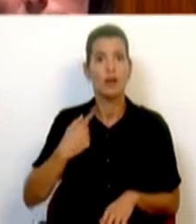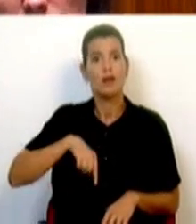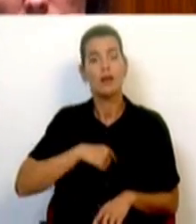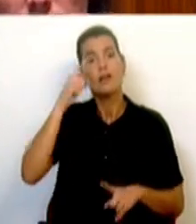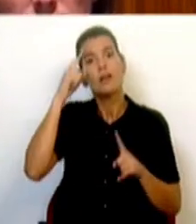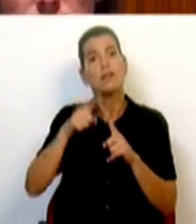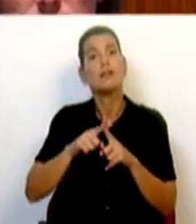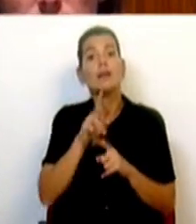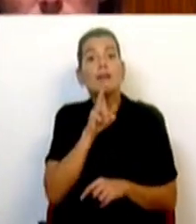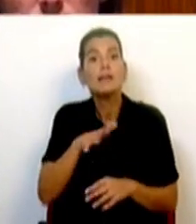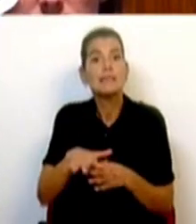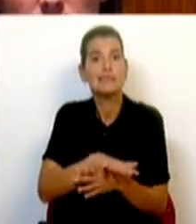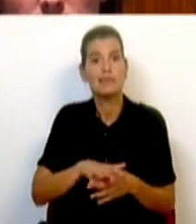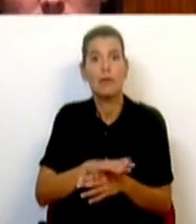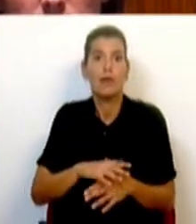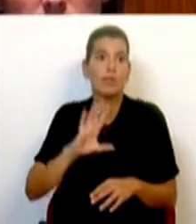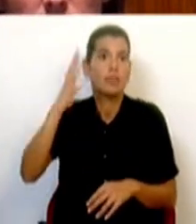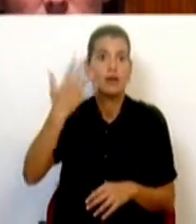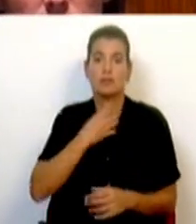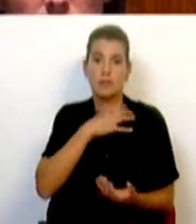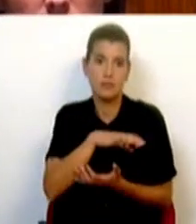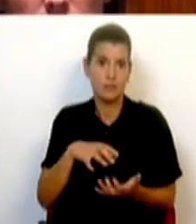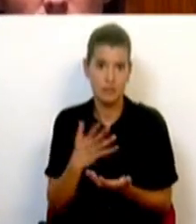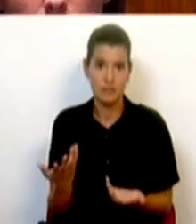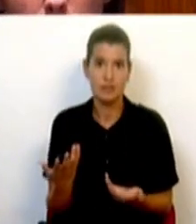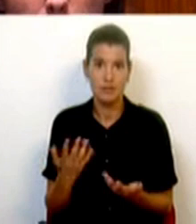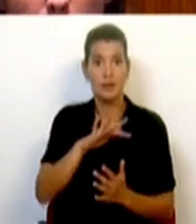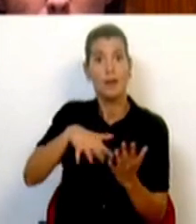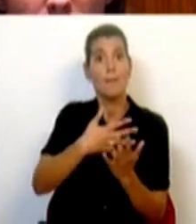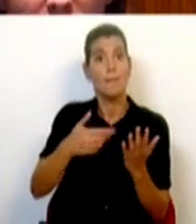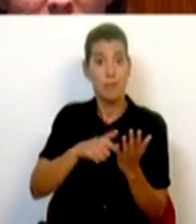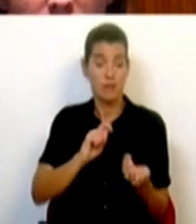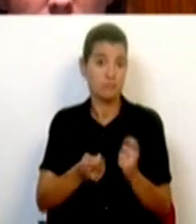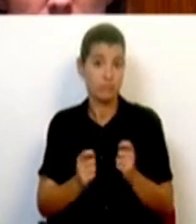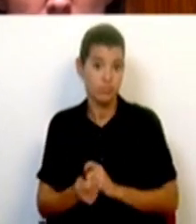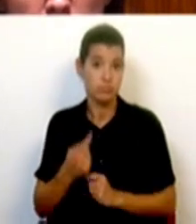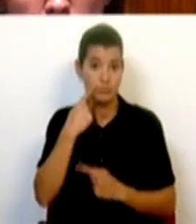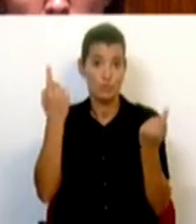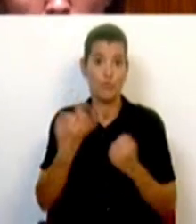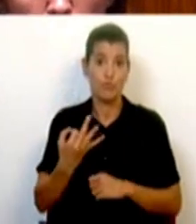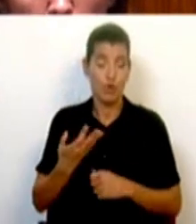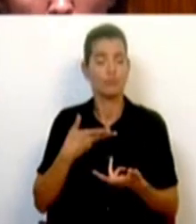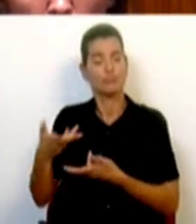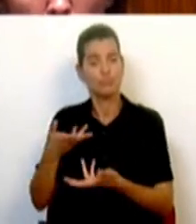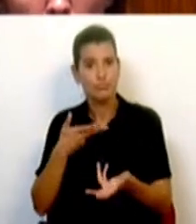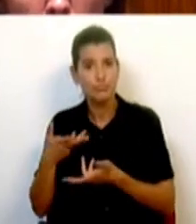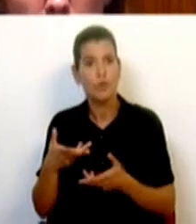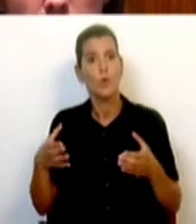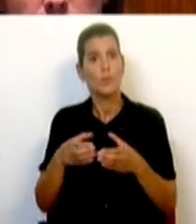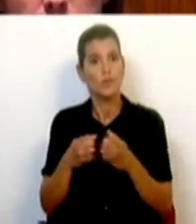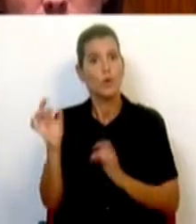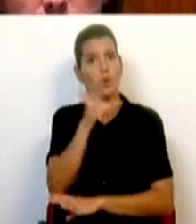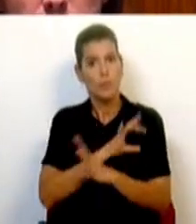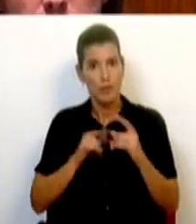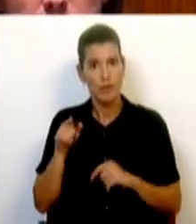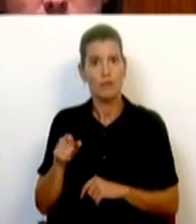para responder a uma situação de crise. O plano de reestruturação que apresentámos e negociámos com a Comissão